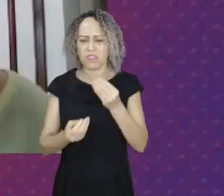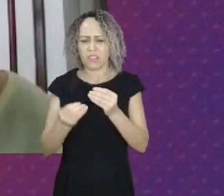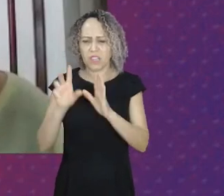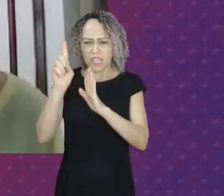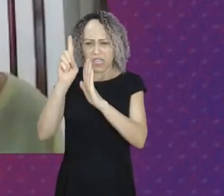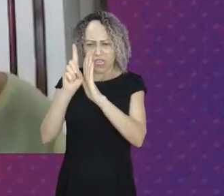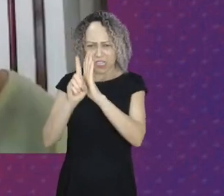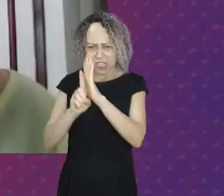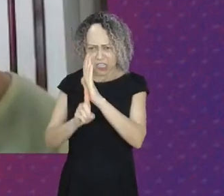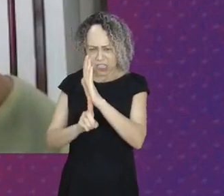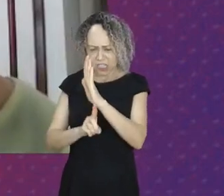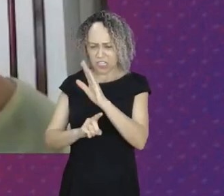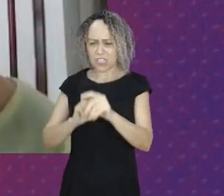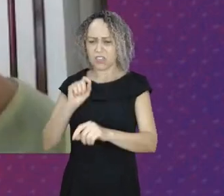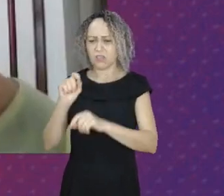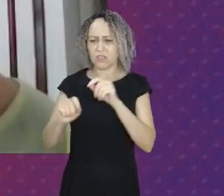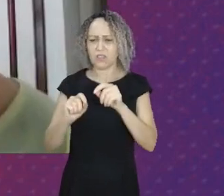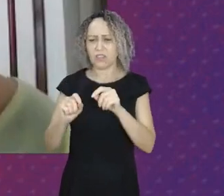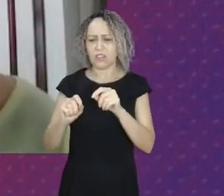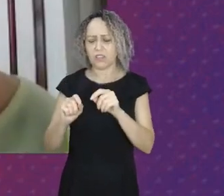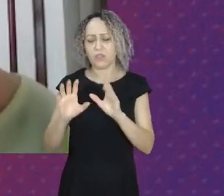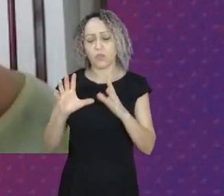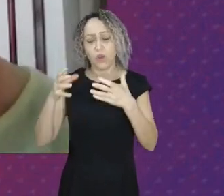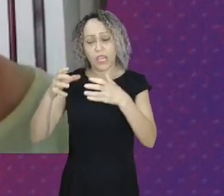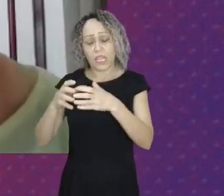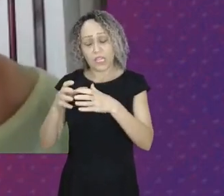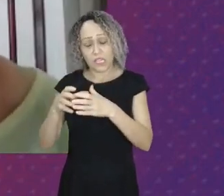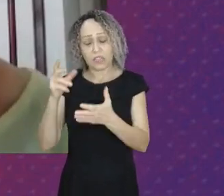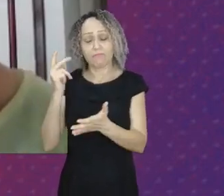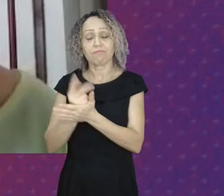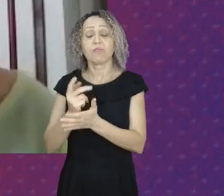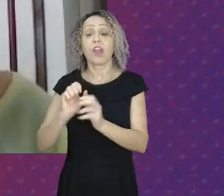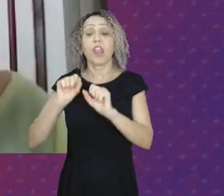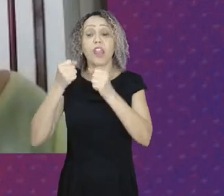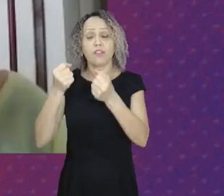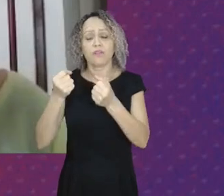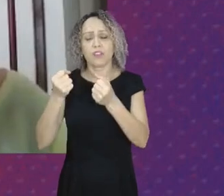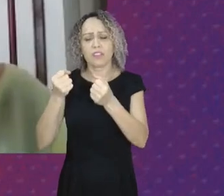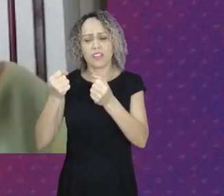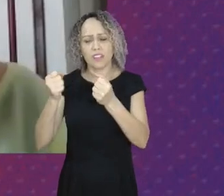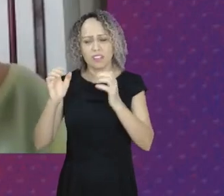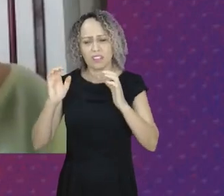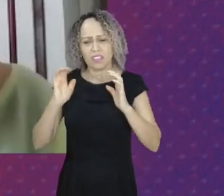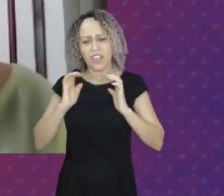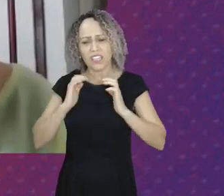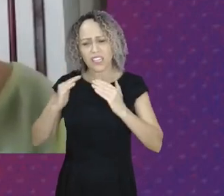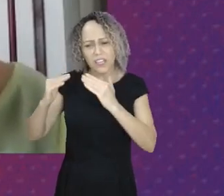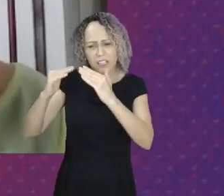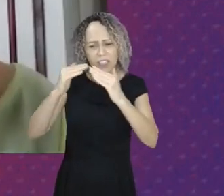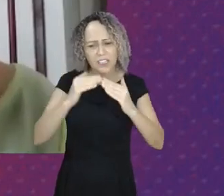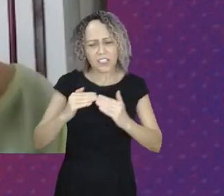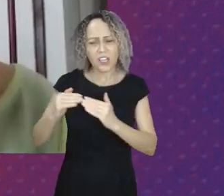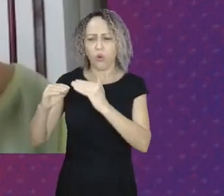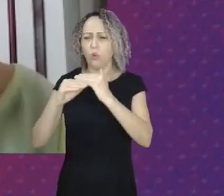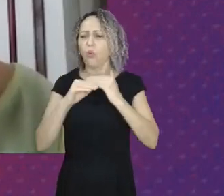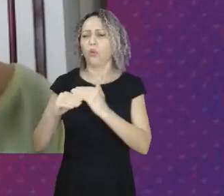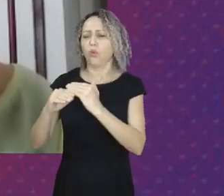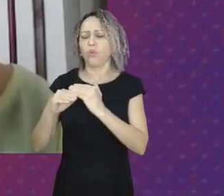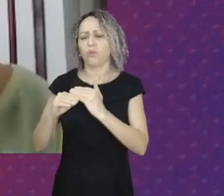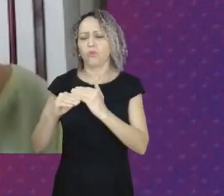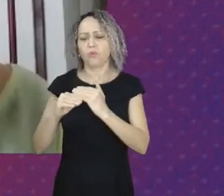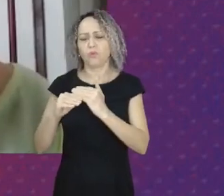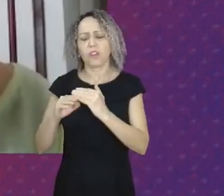direitos consuetudinários, dos direitos coletivos, na defesa dos bens comuns. Mas quero dizer que a defesa dos